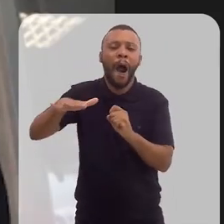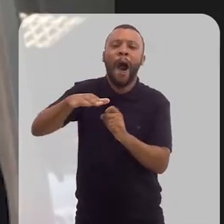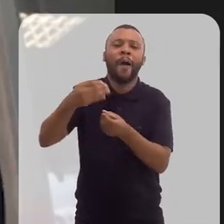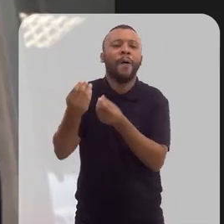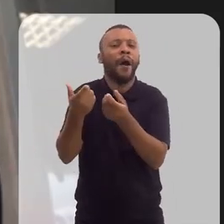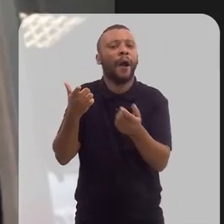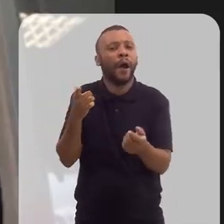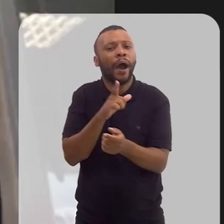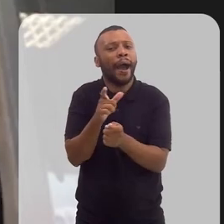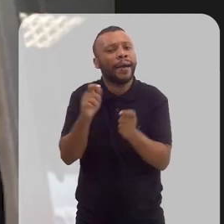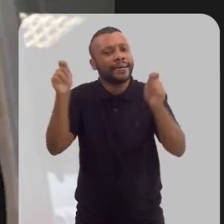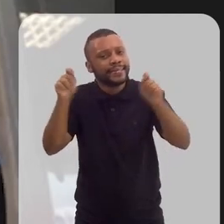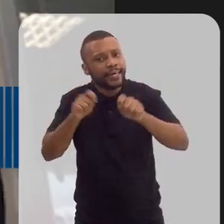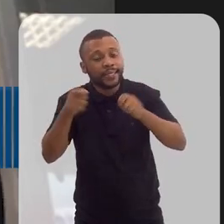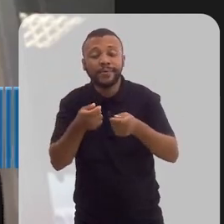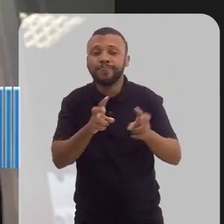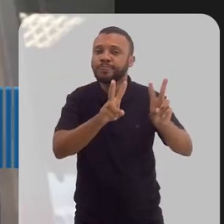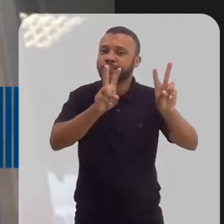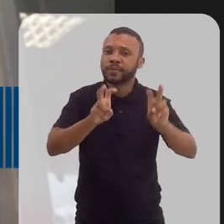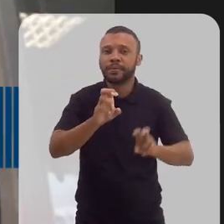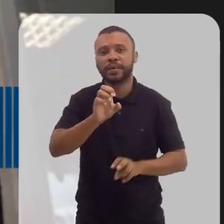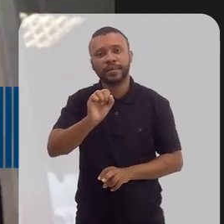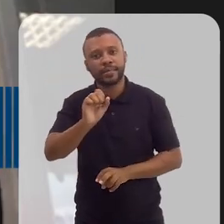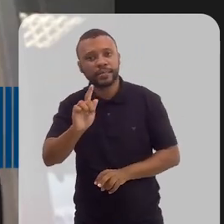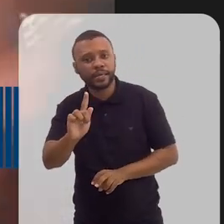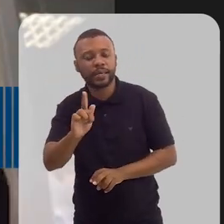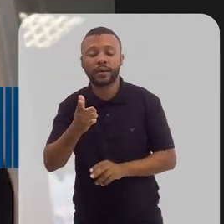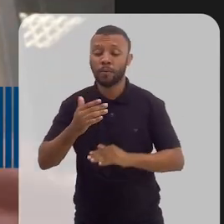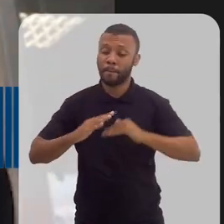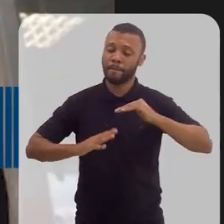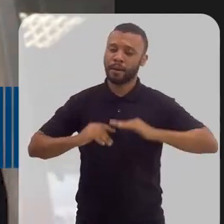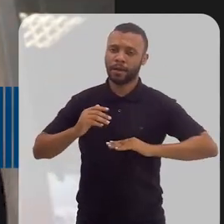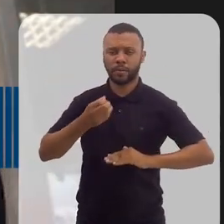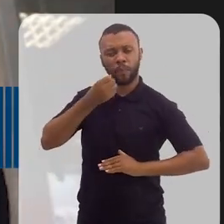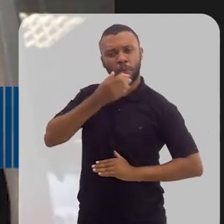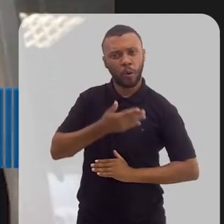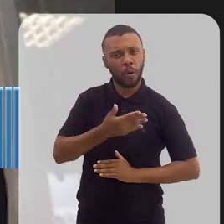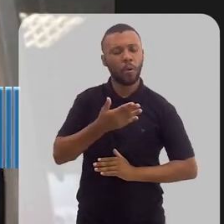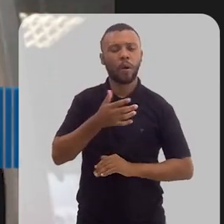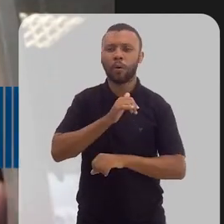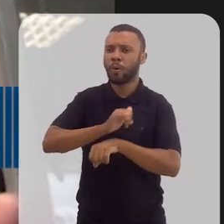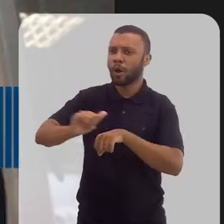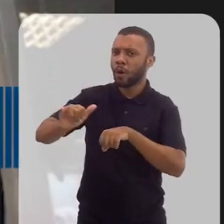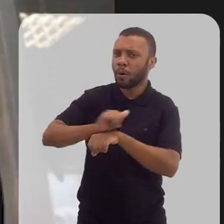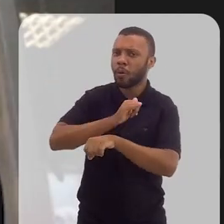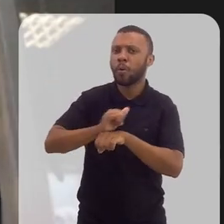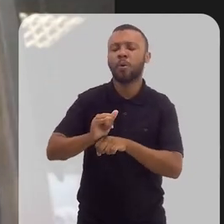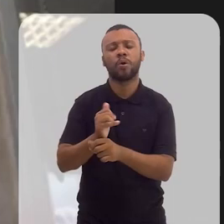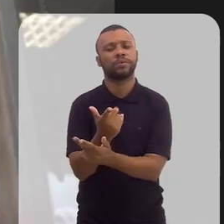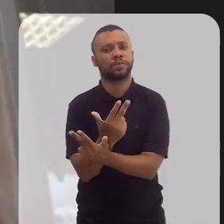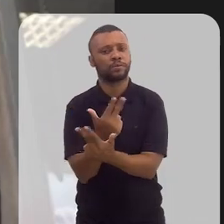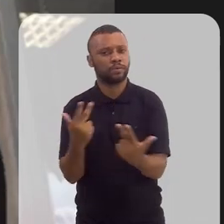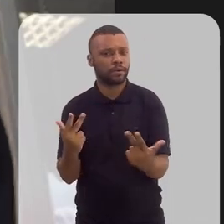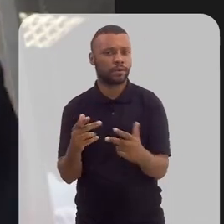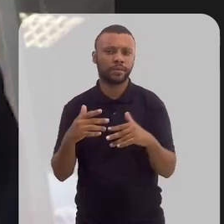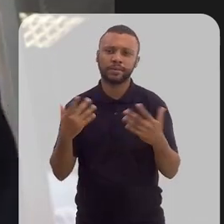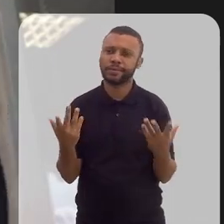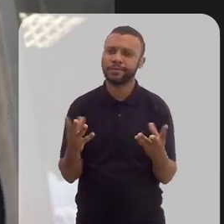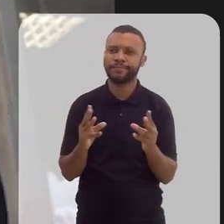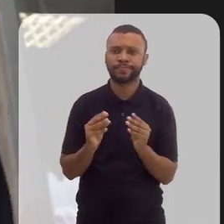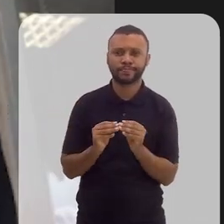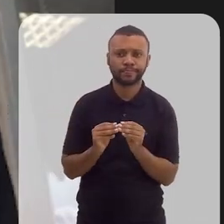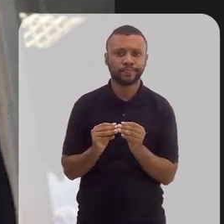conseguem tratar essa temática ESG com exemplos, com boas práticas, com ferramentas. Então, é um